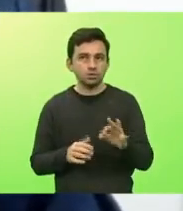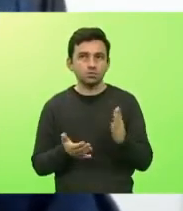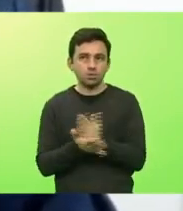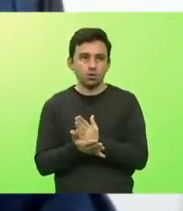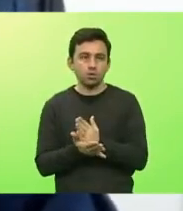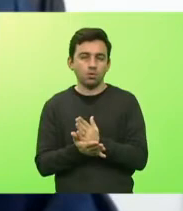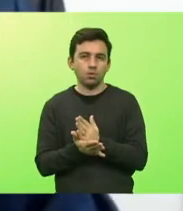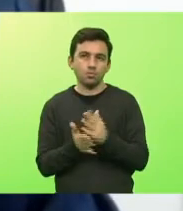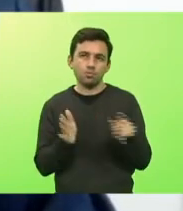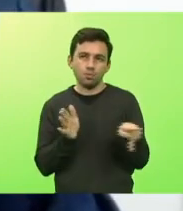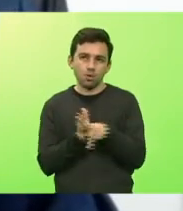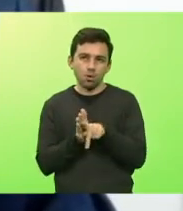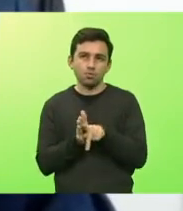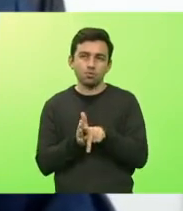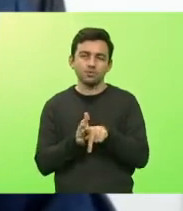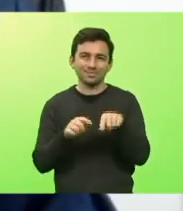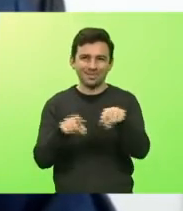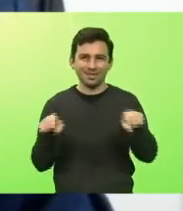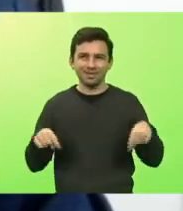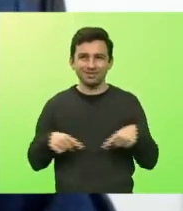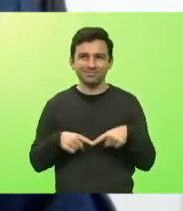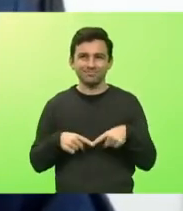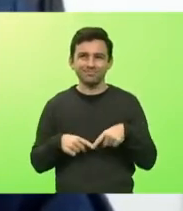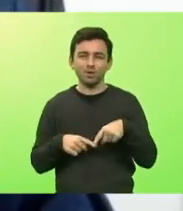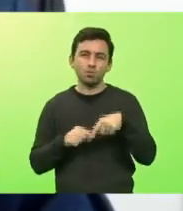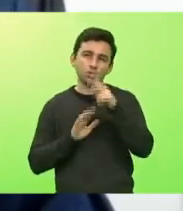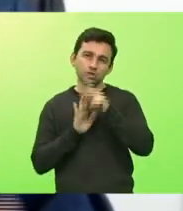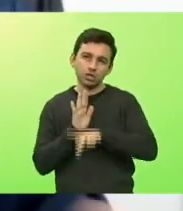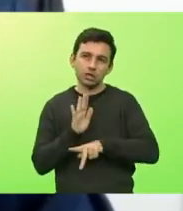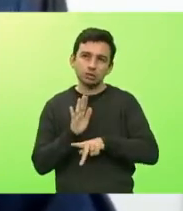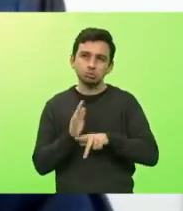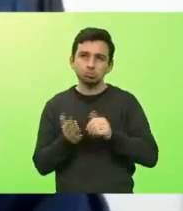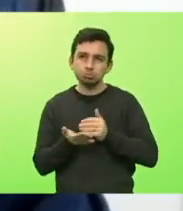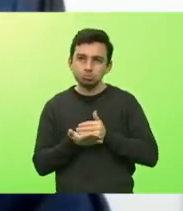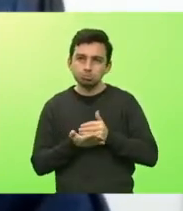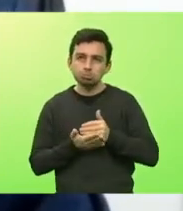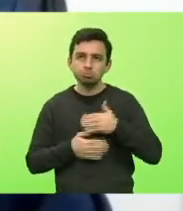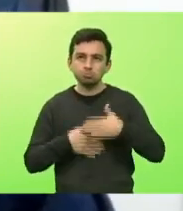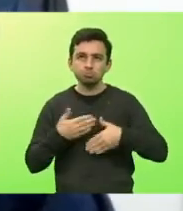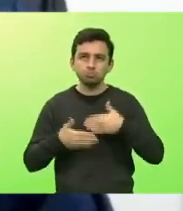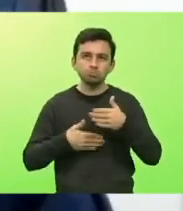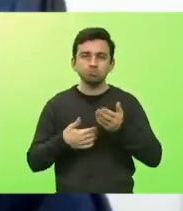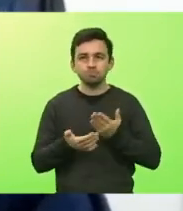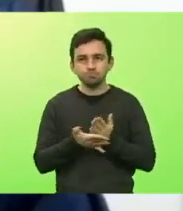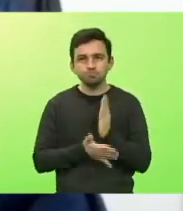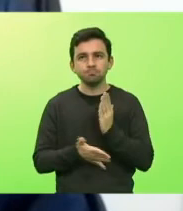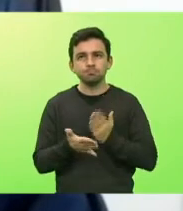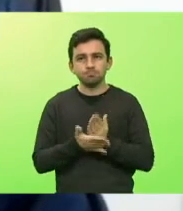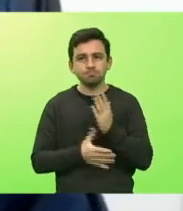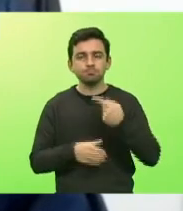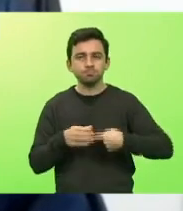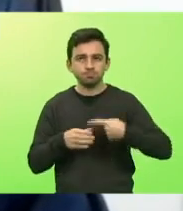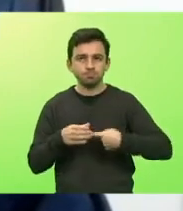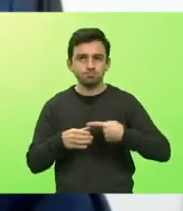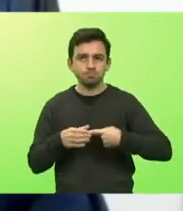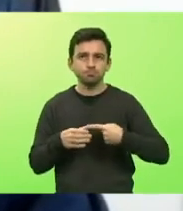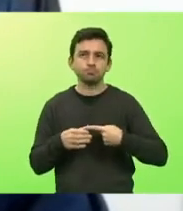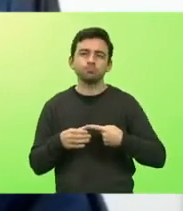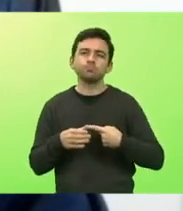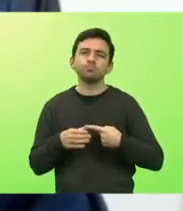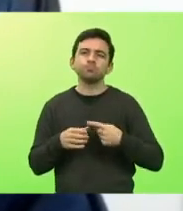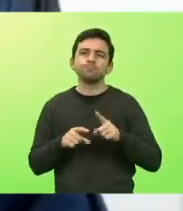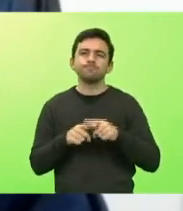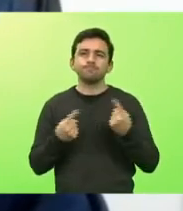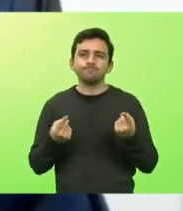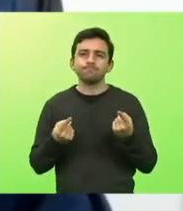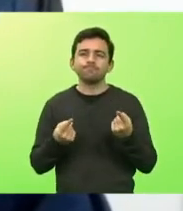Então, nosso projeto entrou, começou a tramitar, teve aprovação nas comissões e, nesse